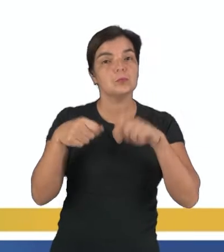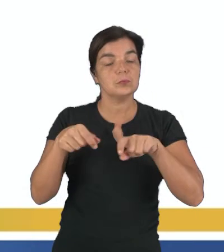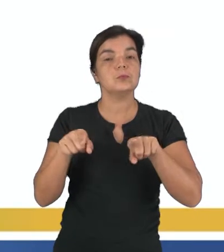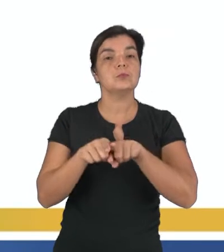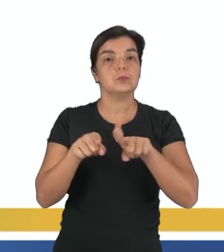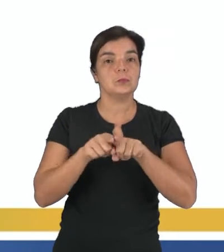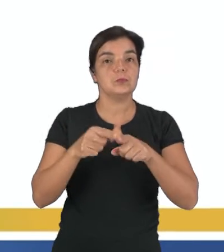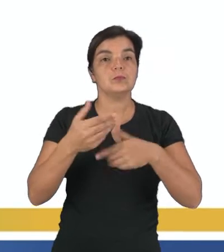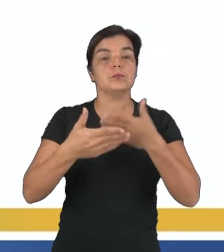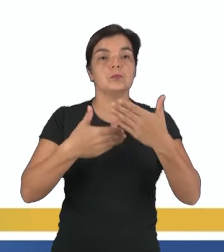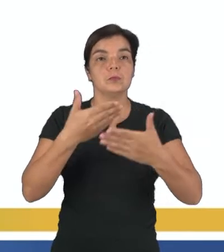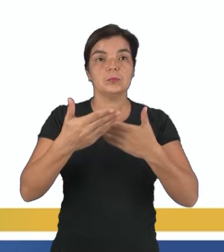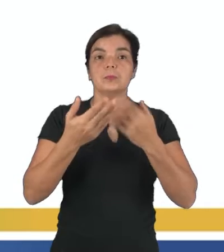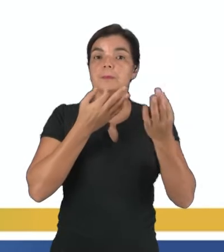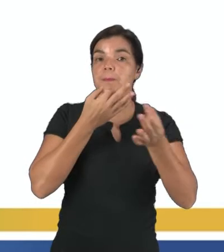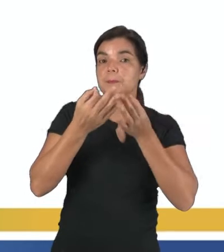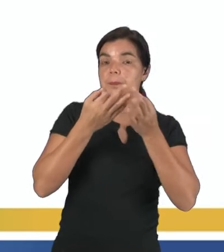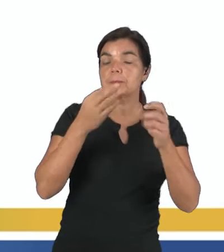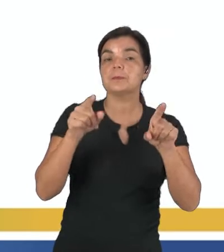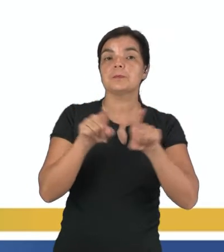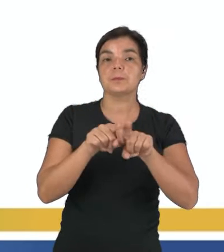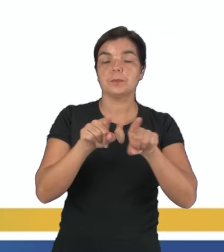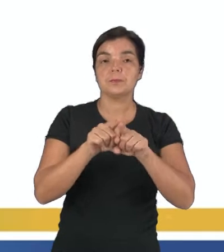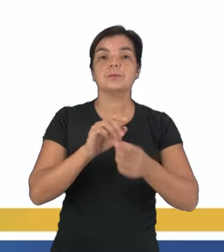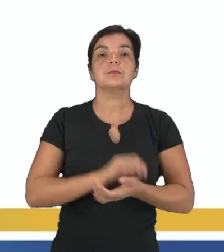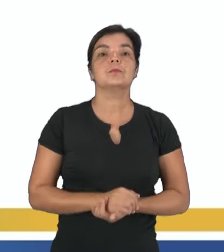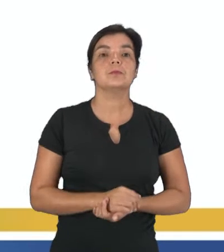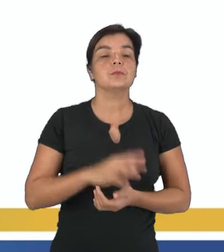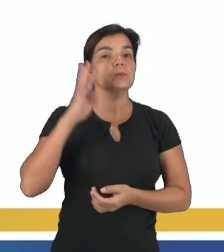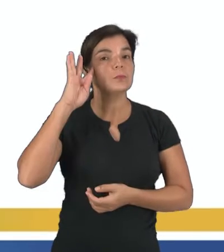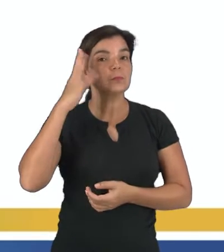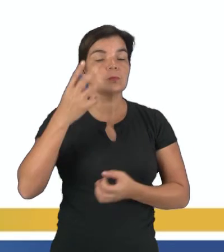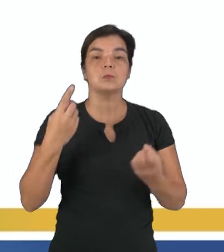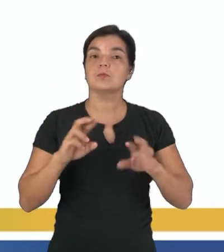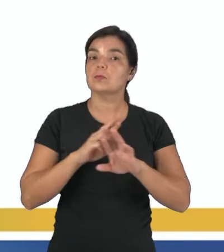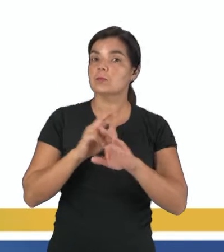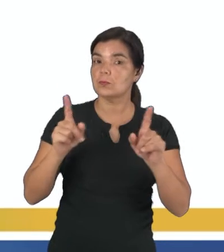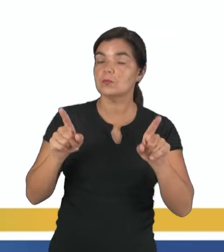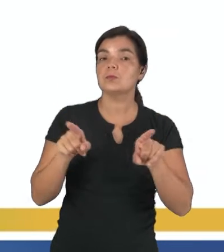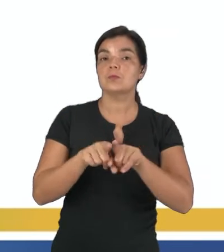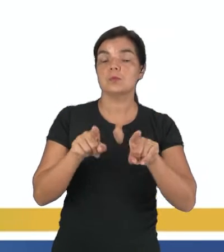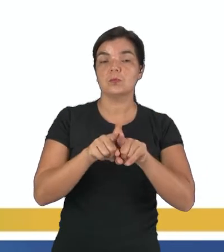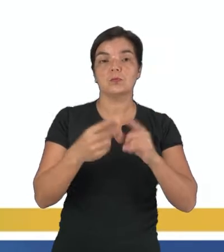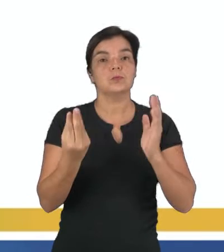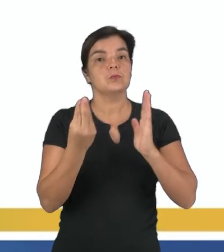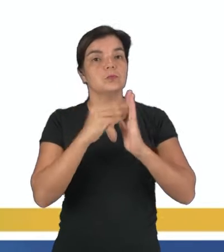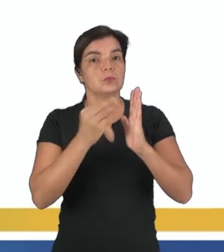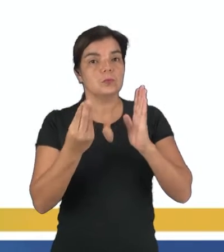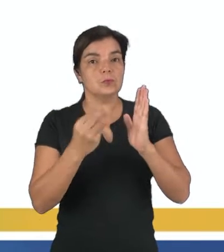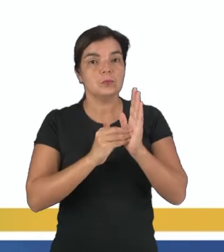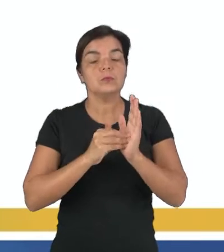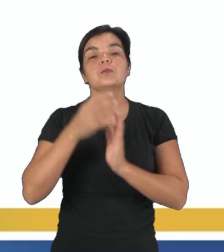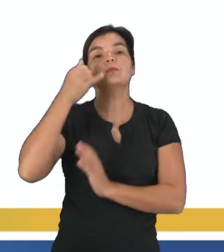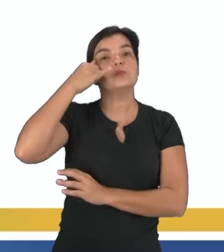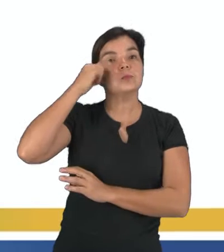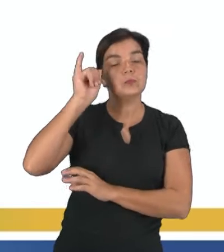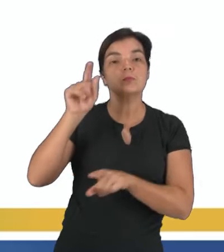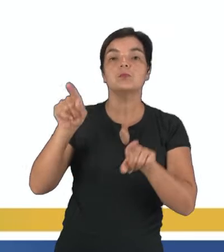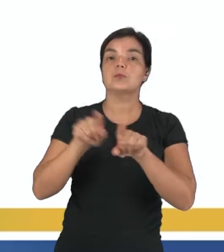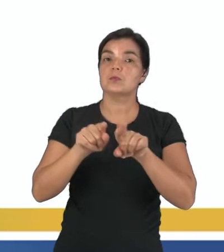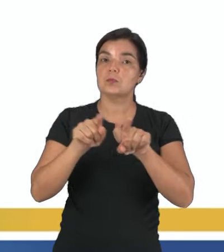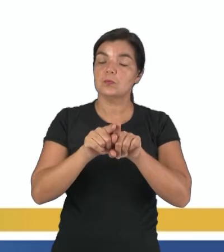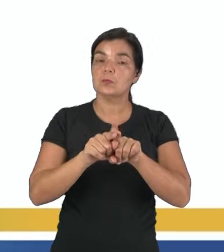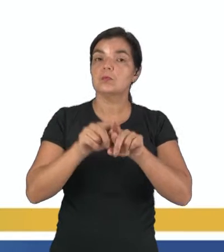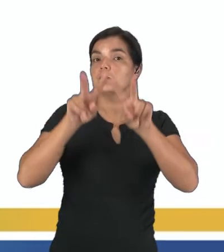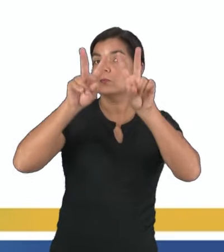possibilidades seguida de dos argumentos e resultados opostos. Então aqui é onde eu vou colocar uma ideia que foi tratada sobre